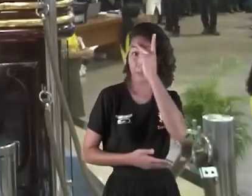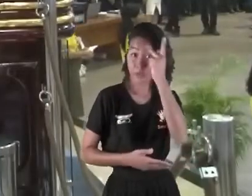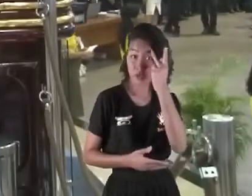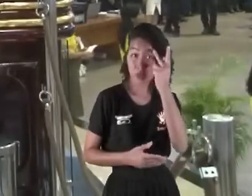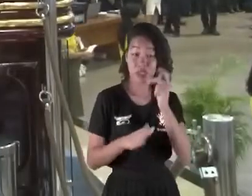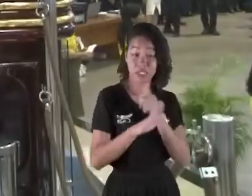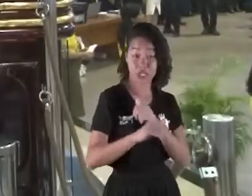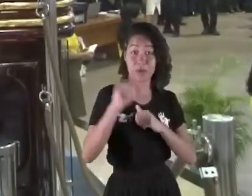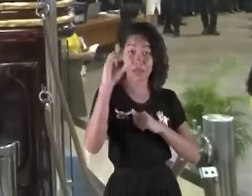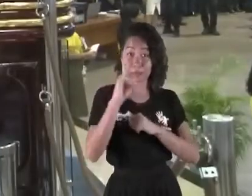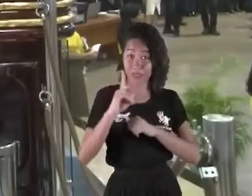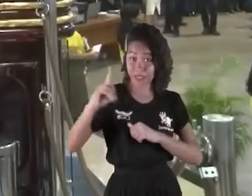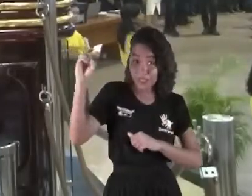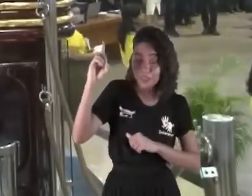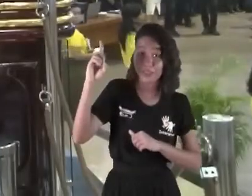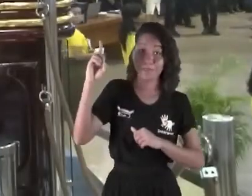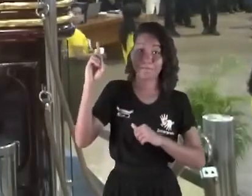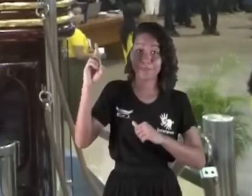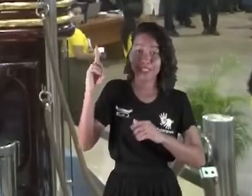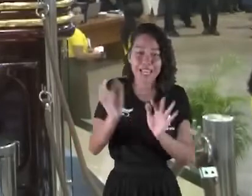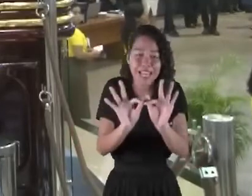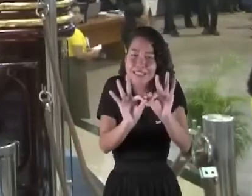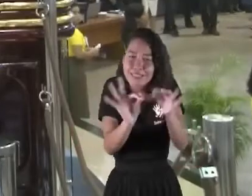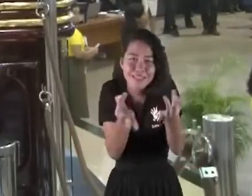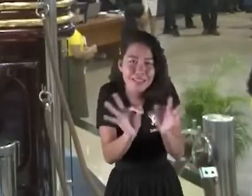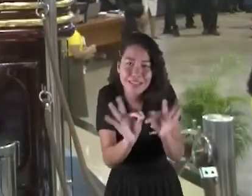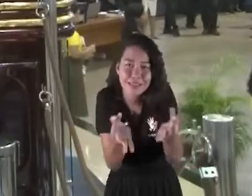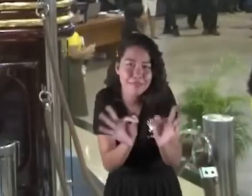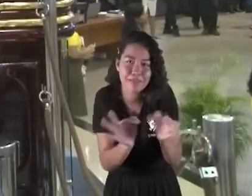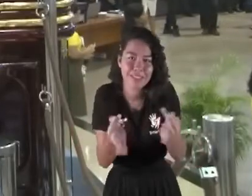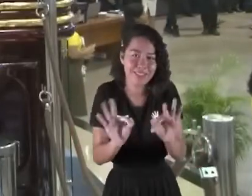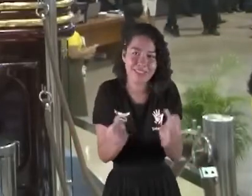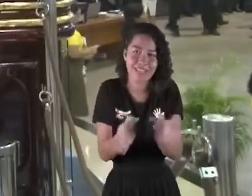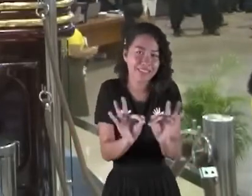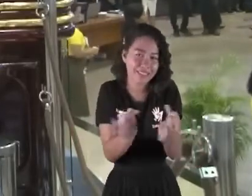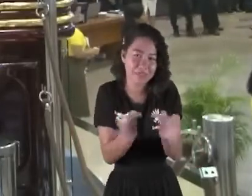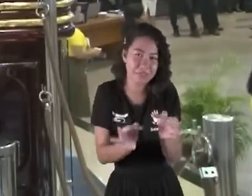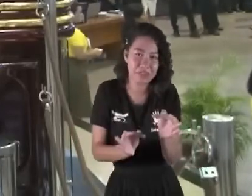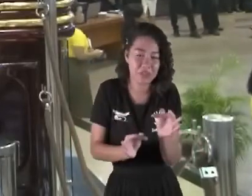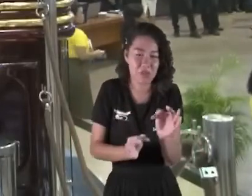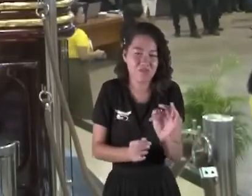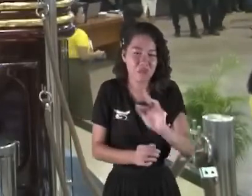Eu não creio em vocacionados cheios de não me toques.